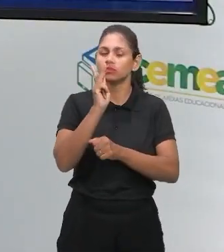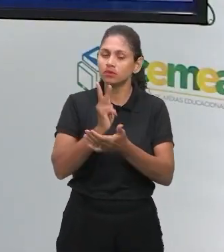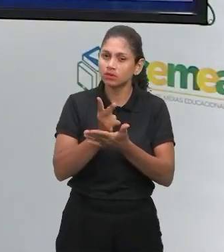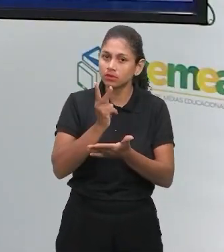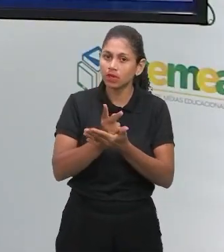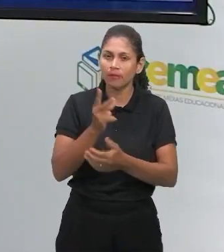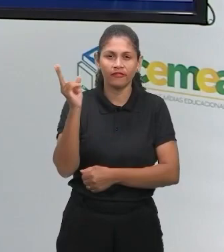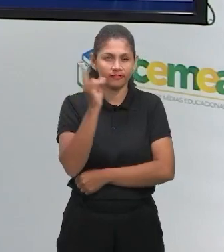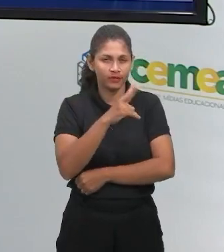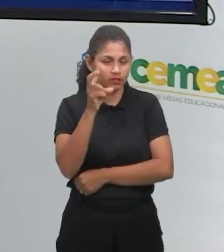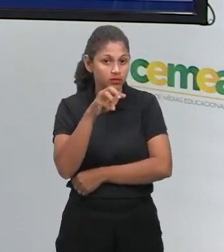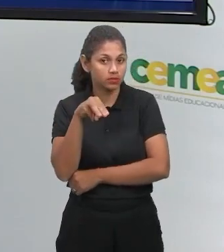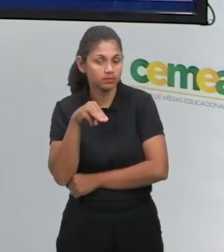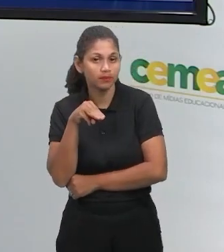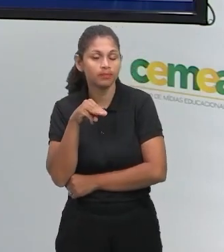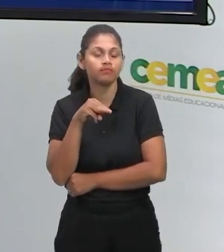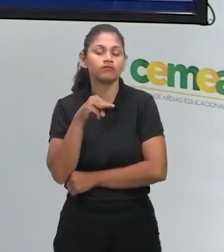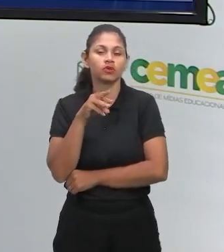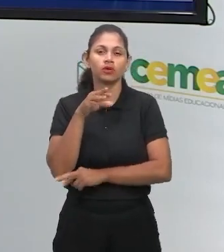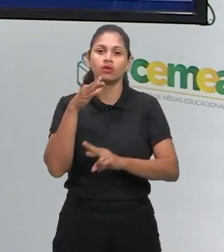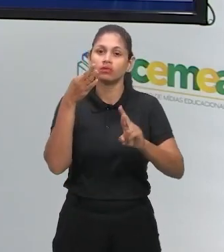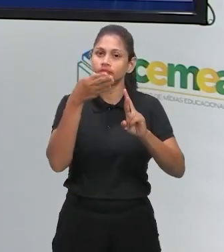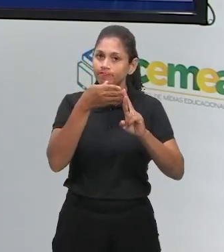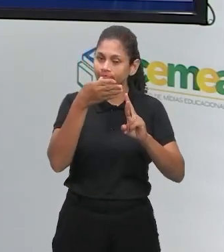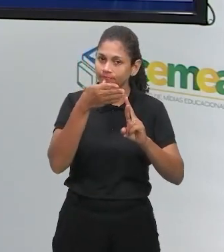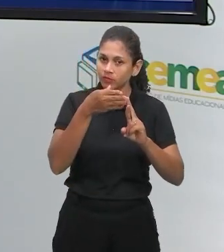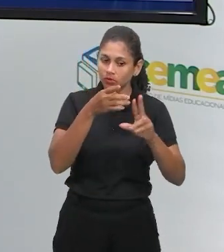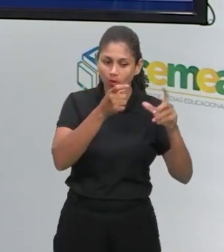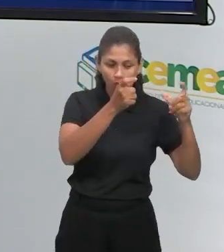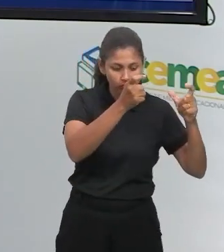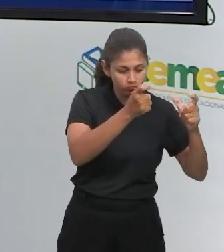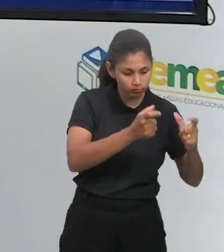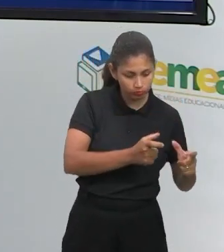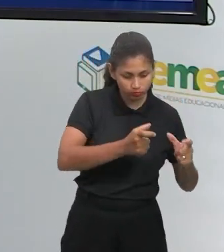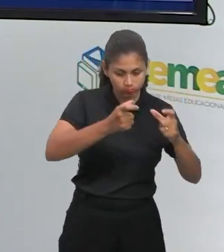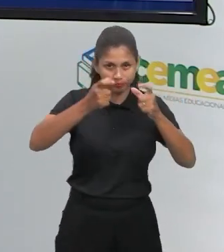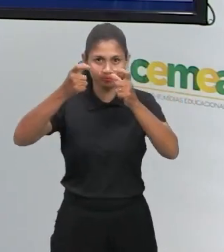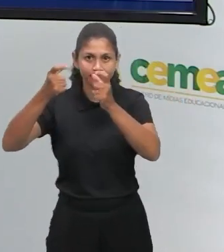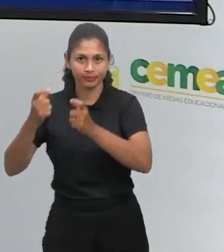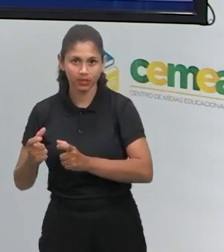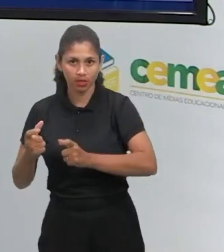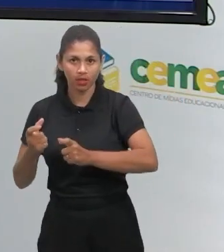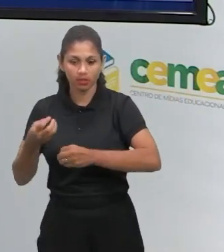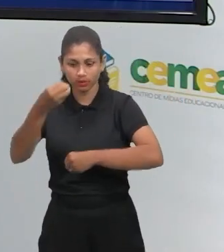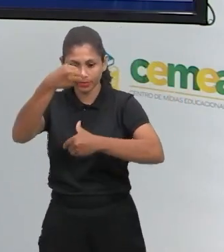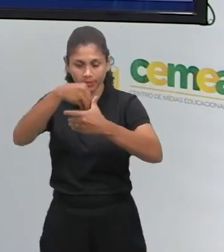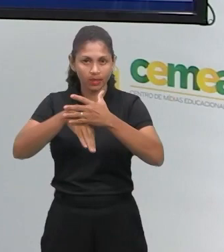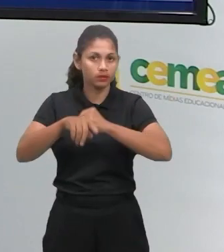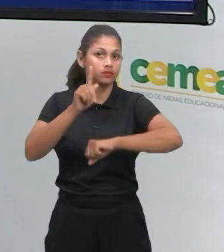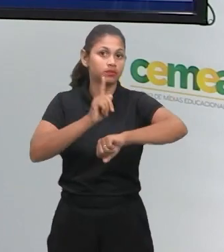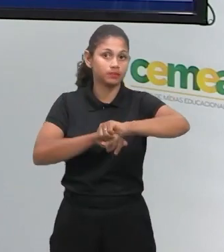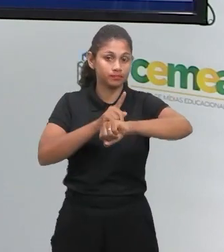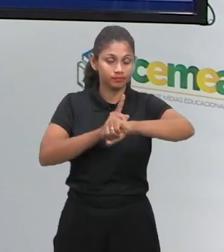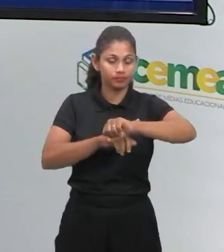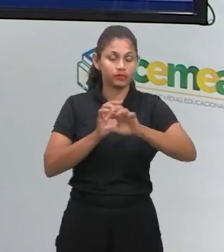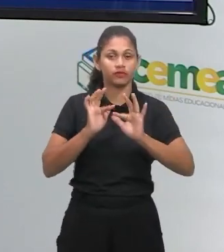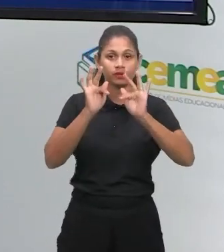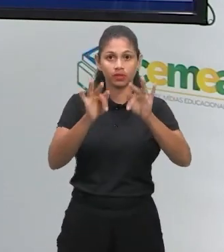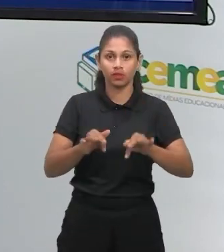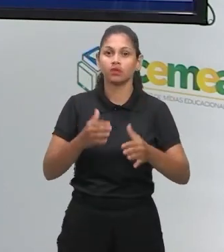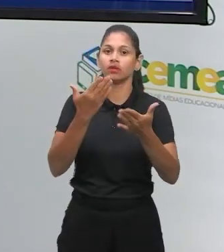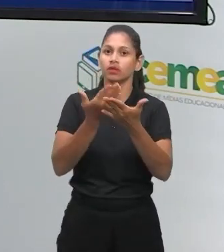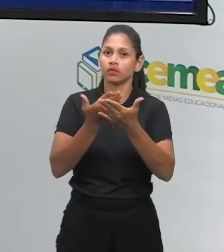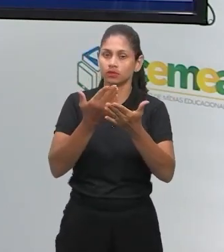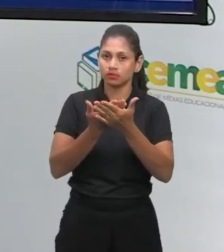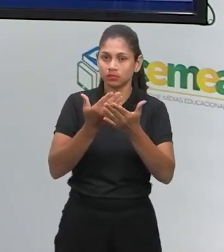velocidade média, eu estou me referindo a um deslocamento ao longo de um tempo. Então, ficamos por aqui na aula de hoje